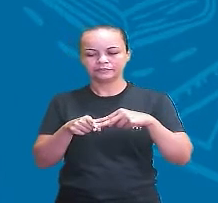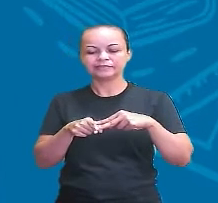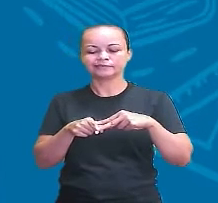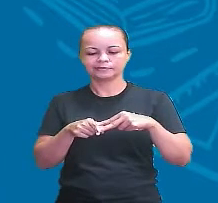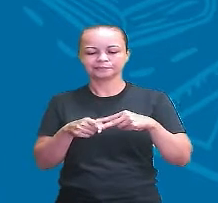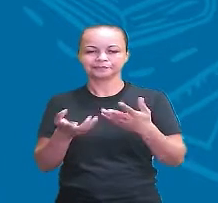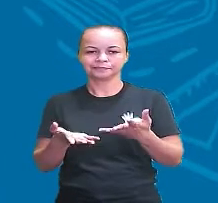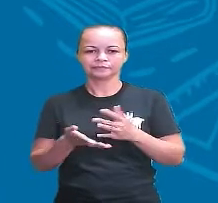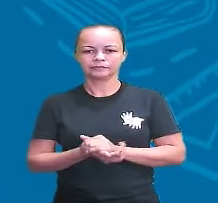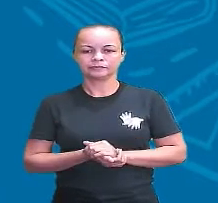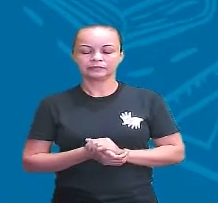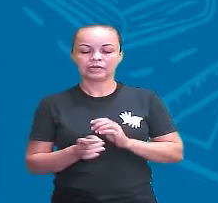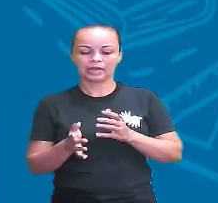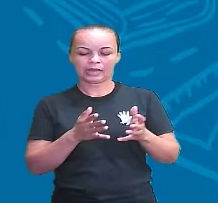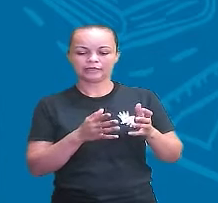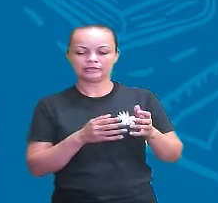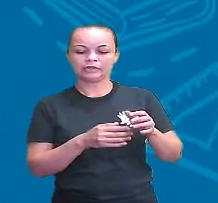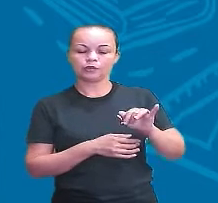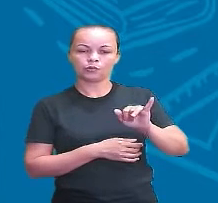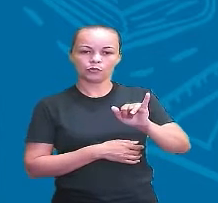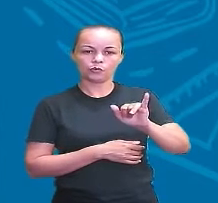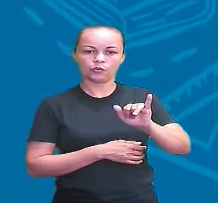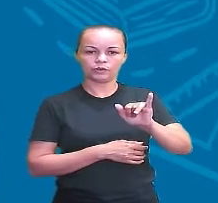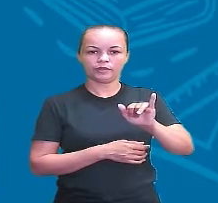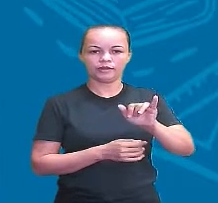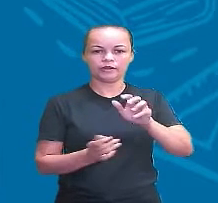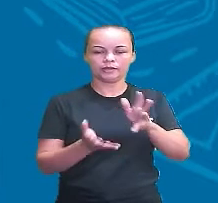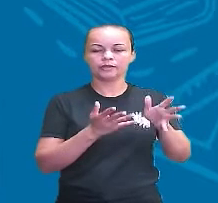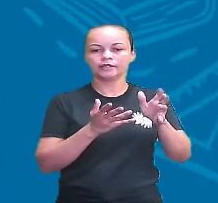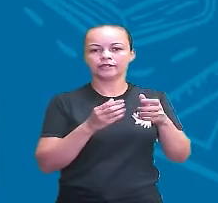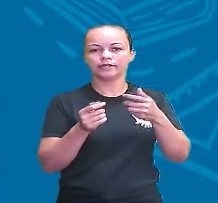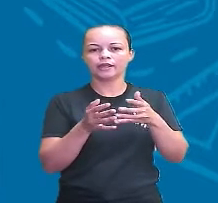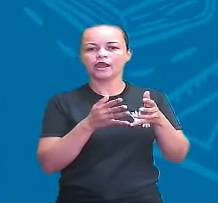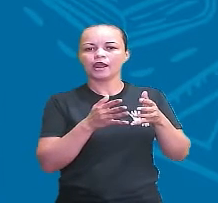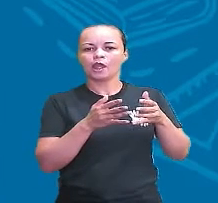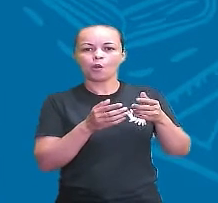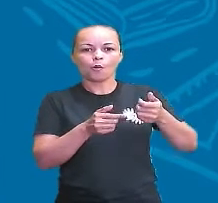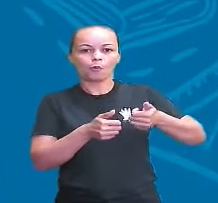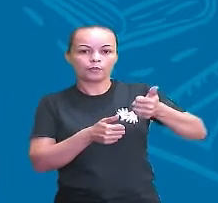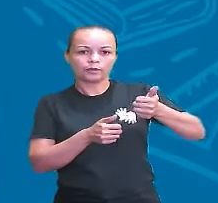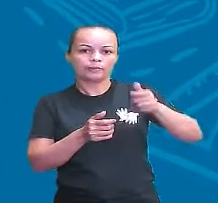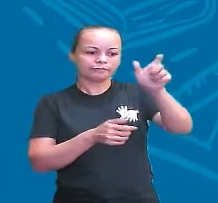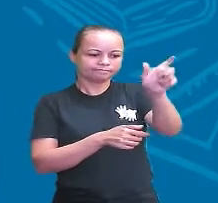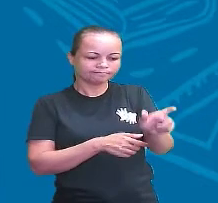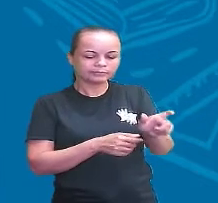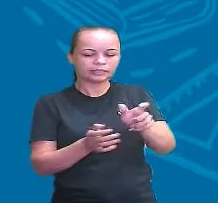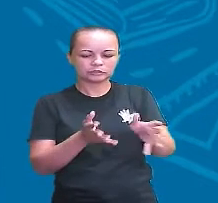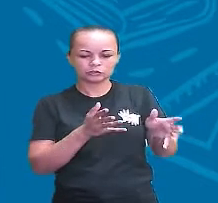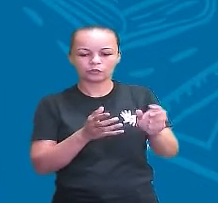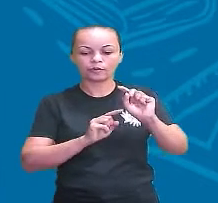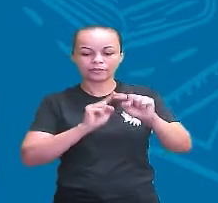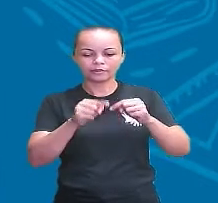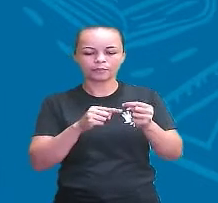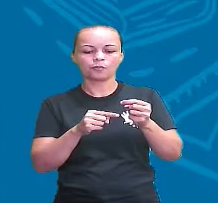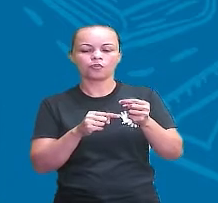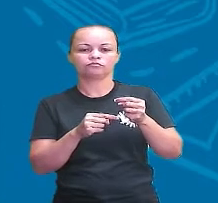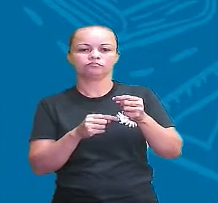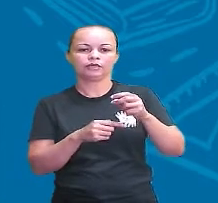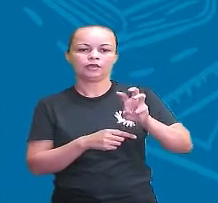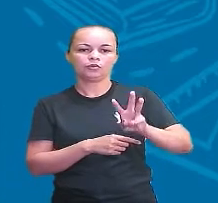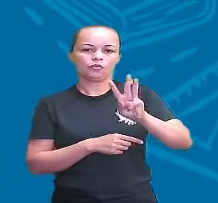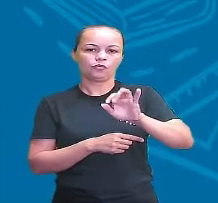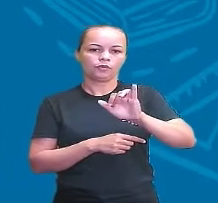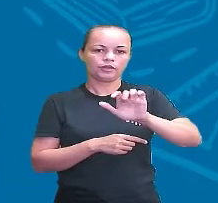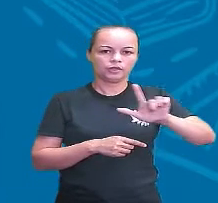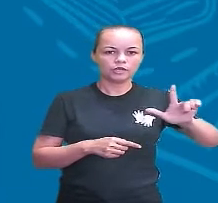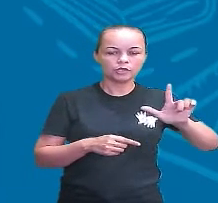nós temos o will, partícula aí que vai dar futuro ao verbo principal, que é o verbo order. E em seguida o complemento a pizza.